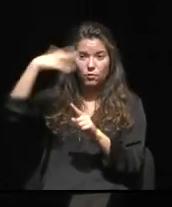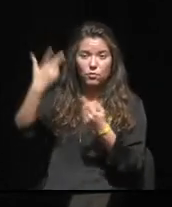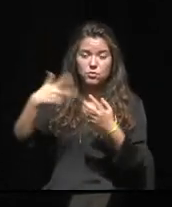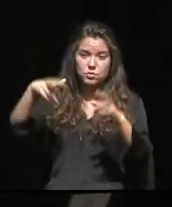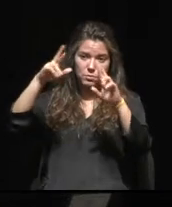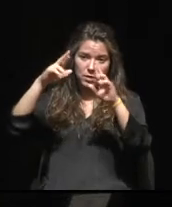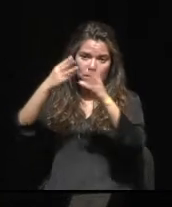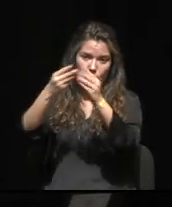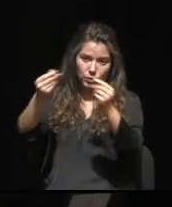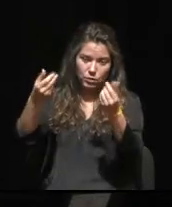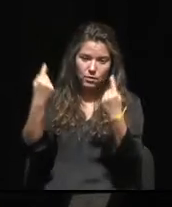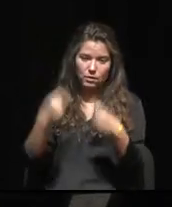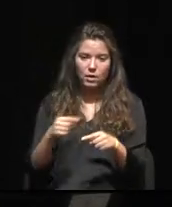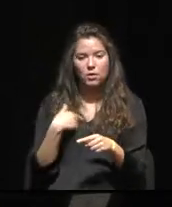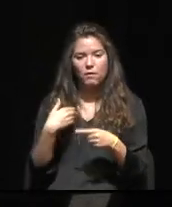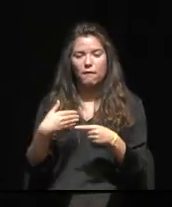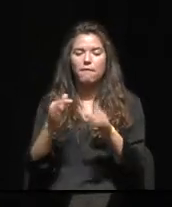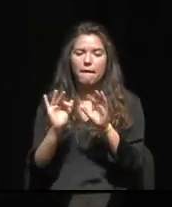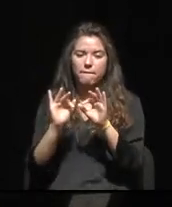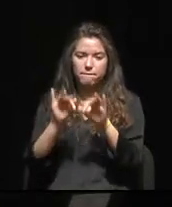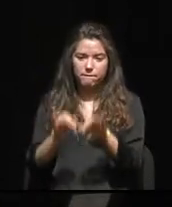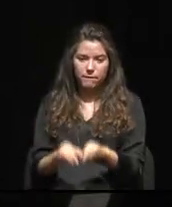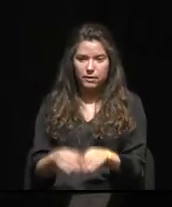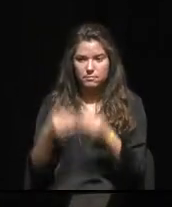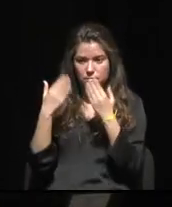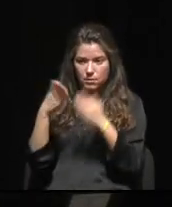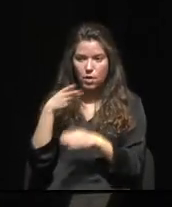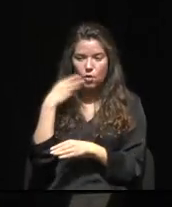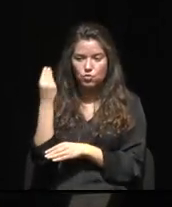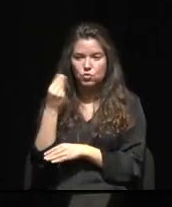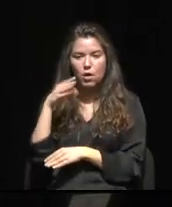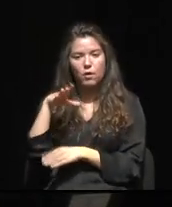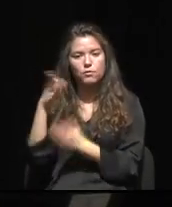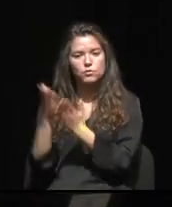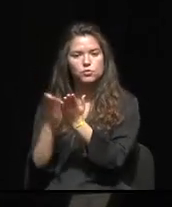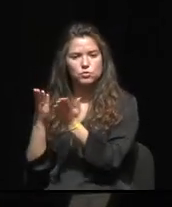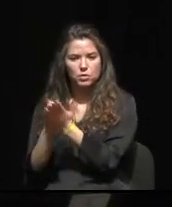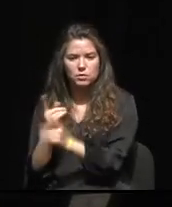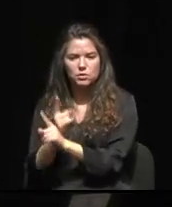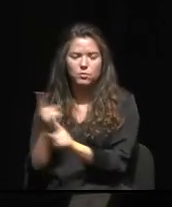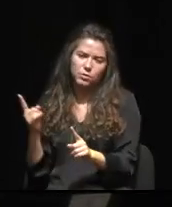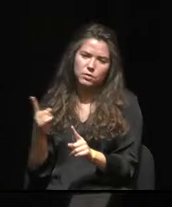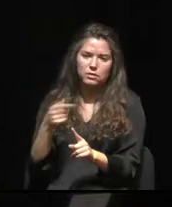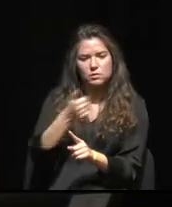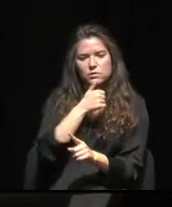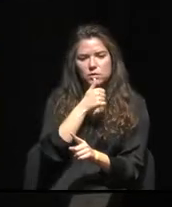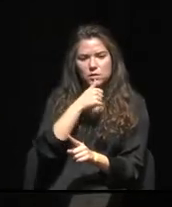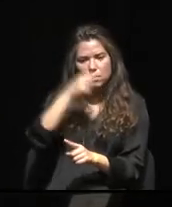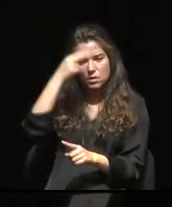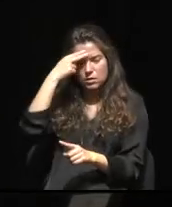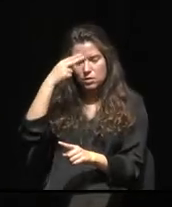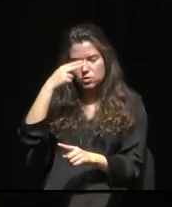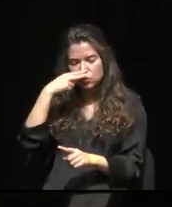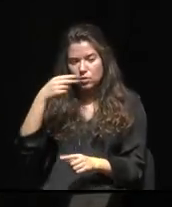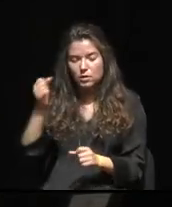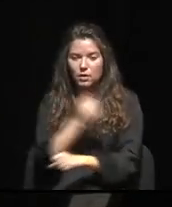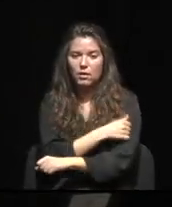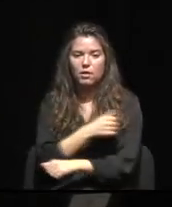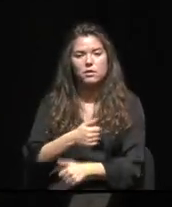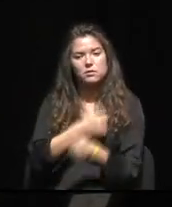esperança e soluções terminamos Por isso saudando os estudantes e os jovens porque são parte decisiva na história da cidade muito